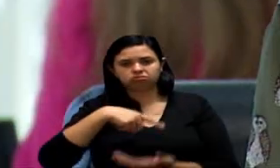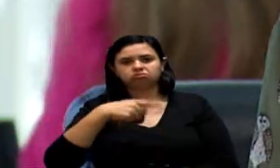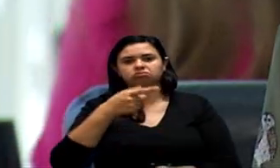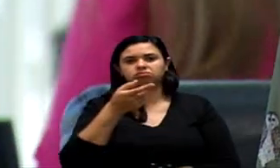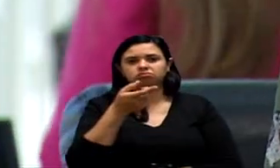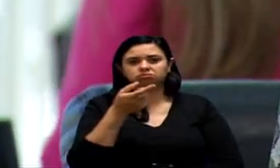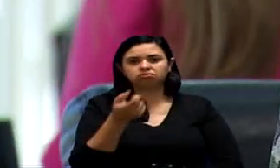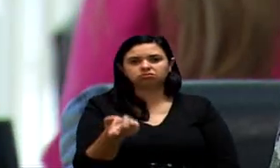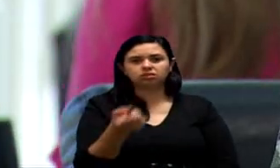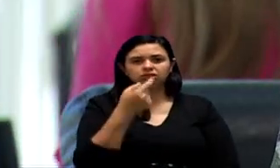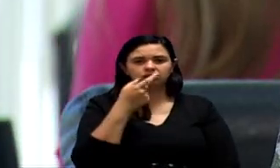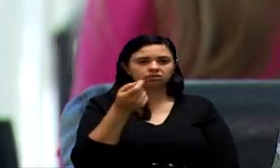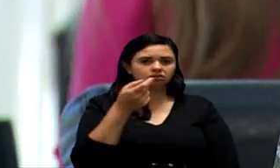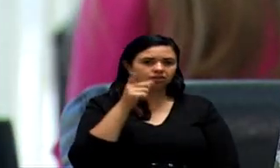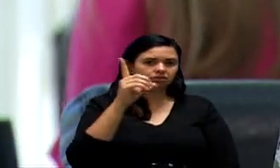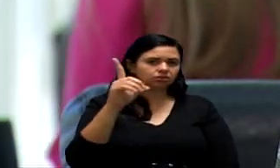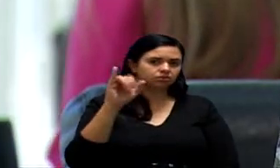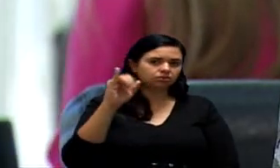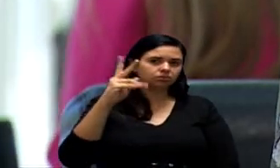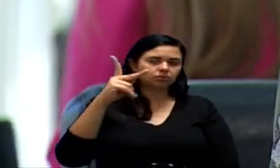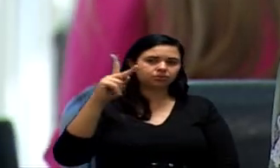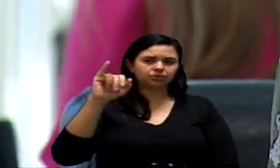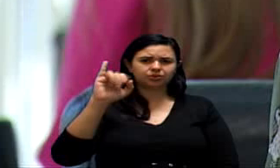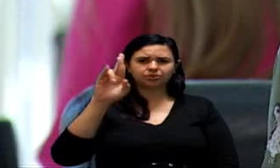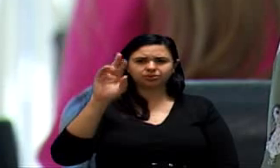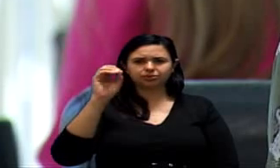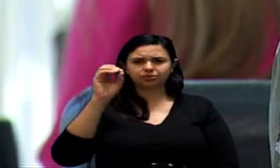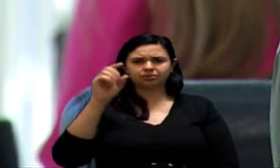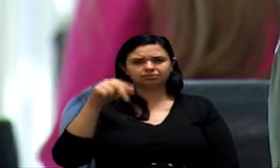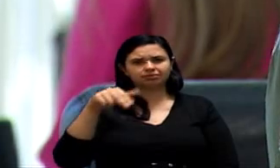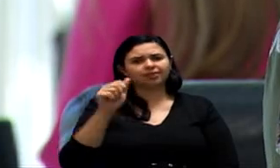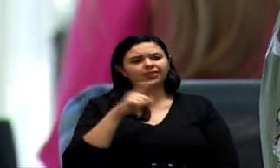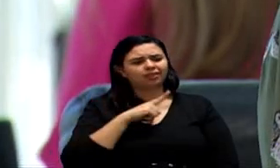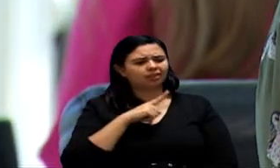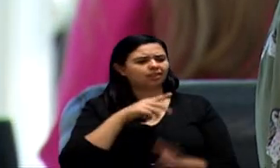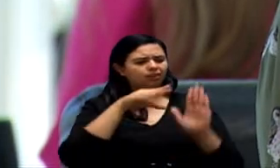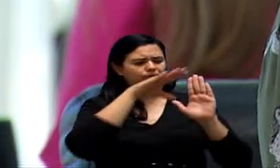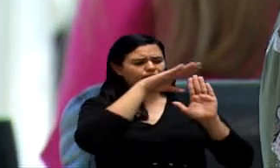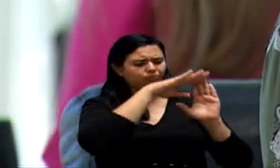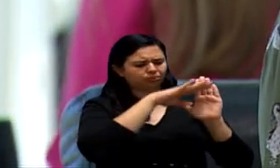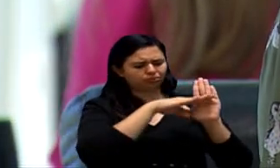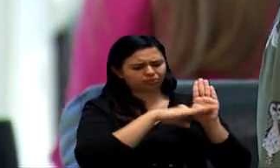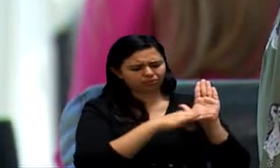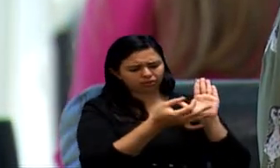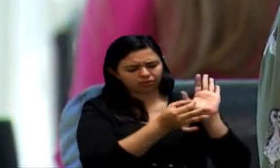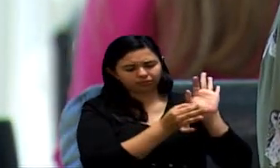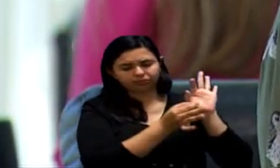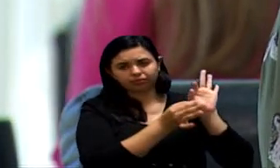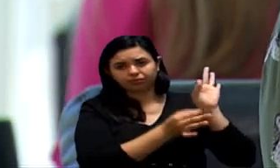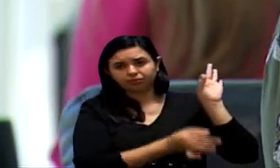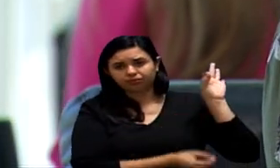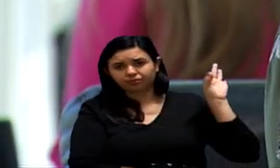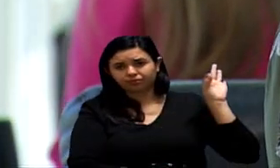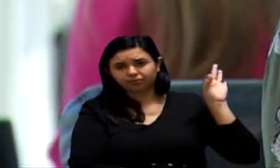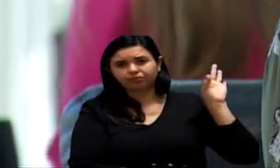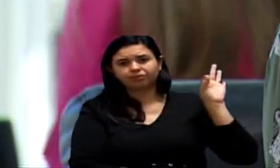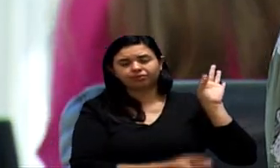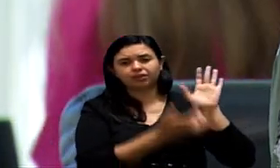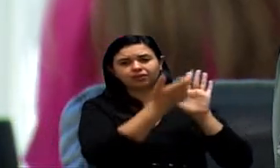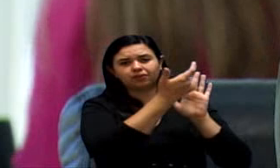eu falei, foi uma lista. Na verdade, tem uma lista de medicamentos, né, que estavam em falta: metildopa,